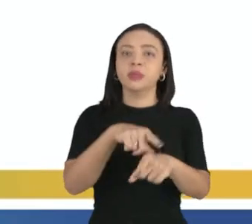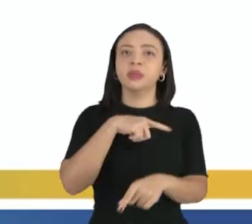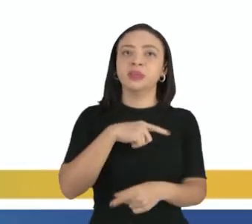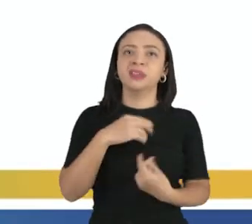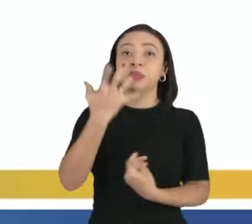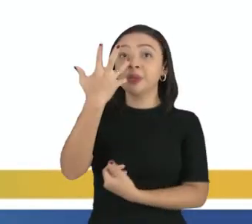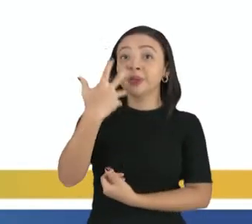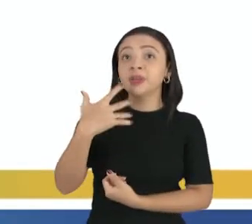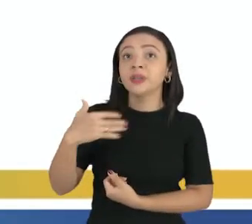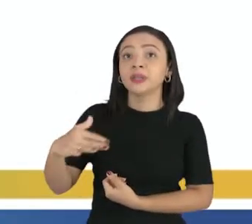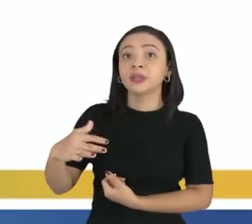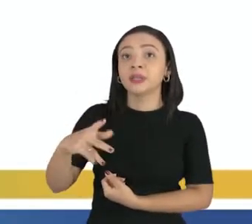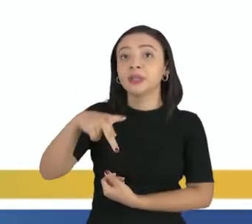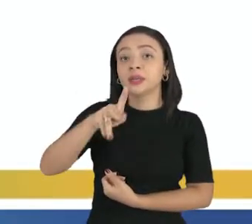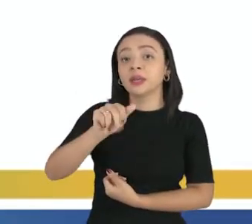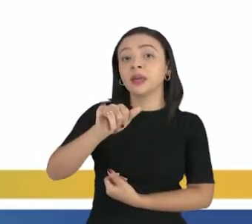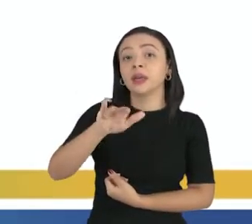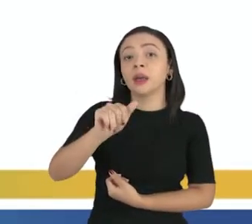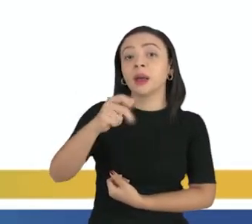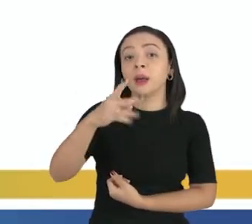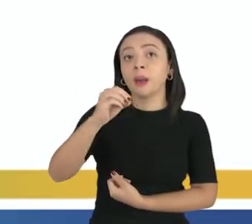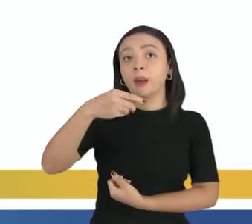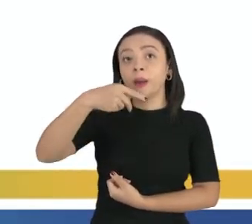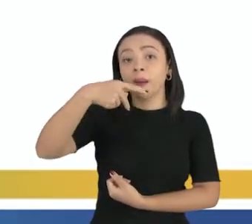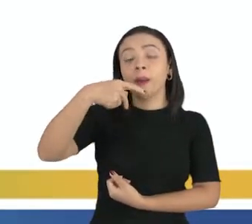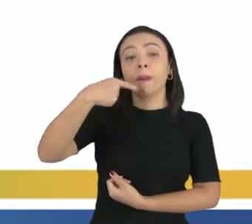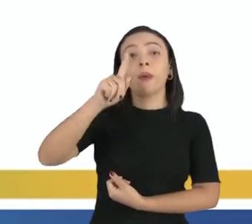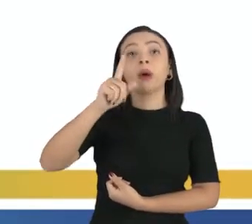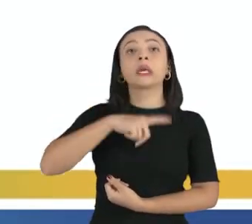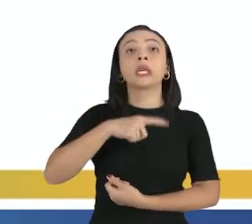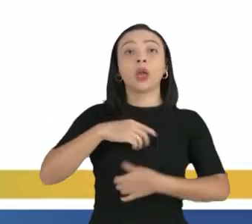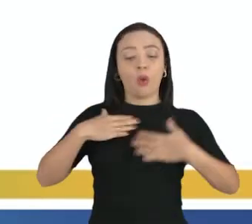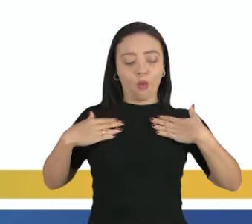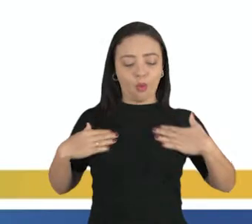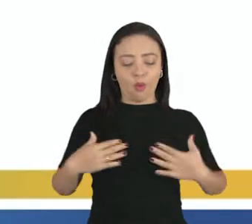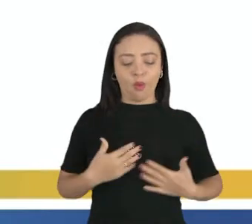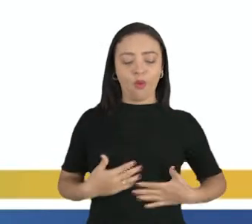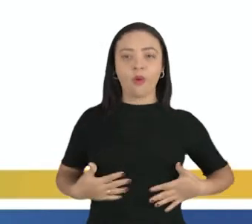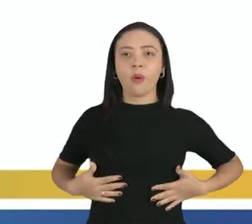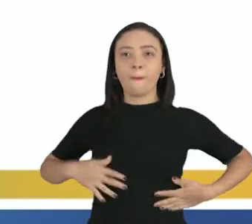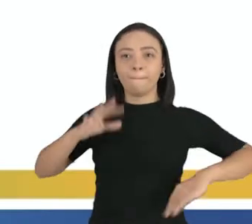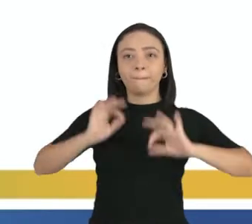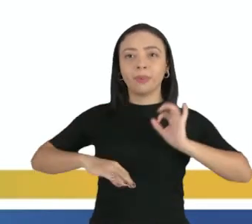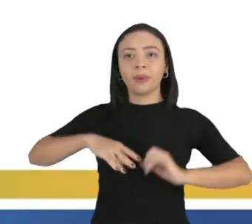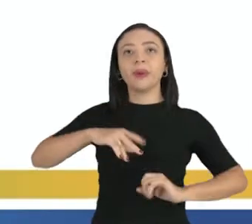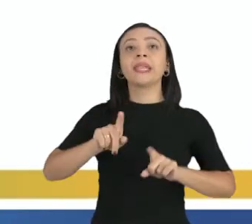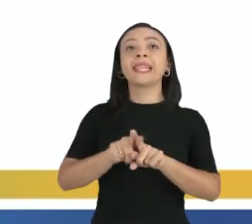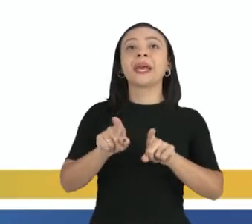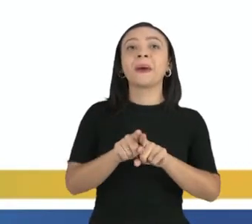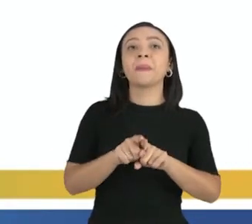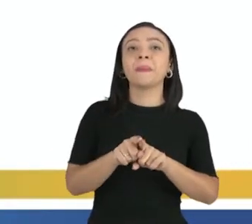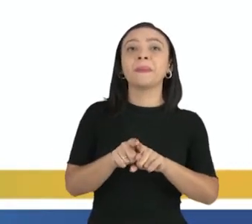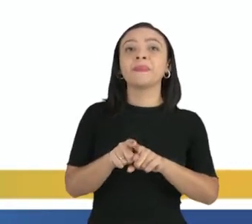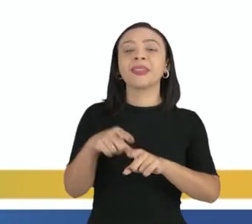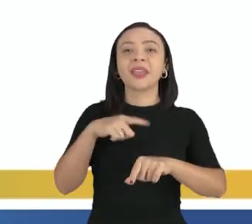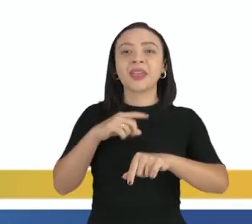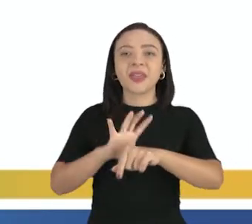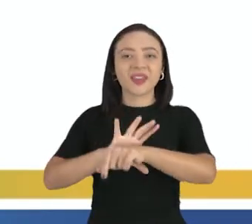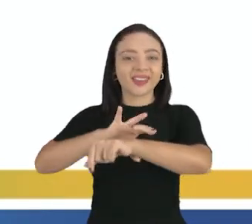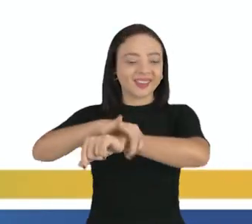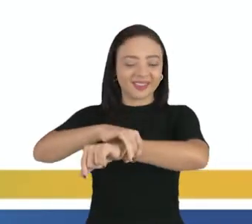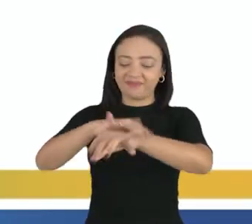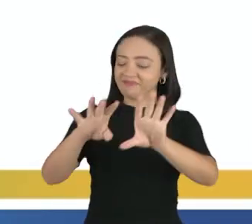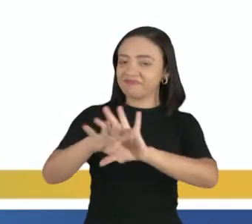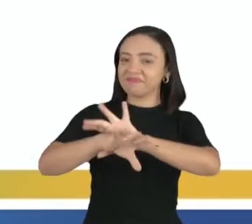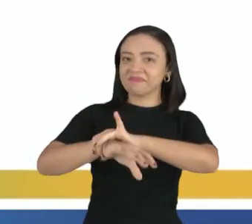uma criança caiapó com o corpo pintado também. Além disso, ela traz lindos adornos, né, gente?